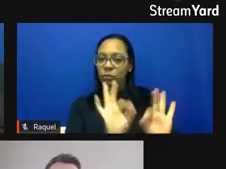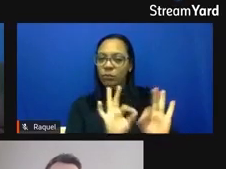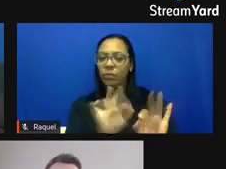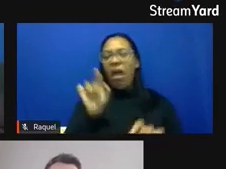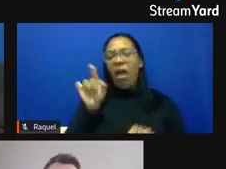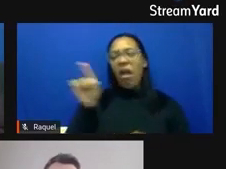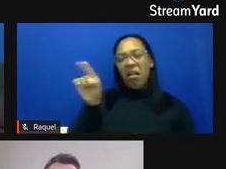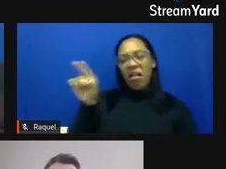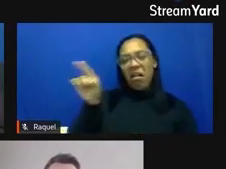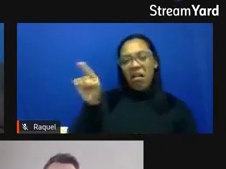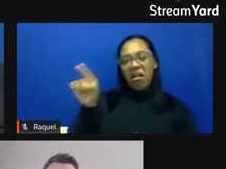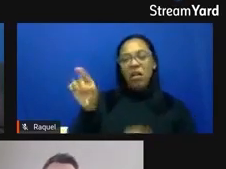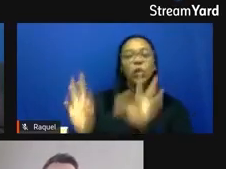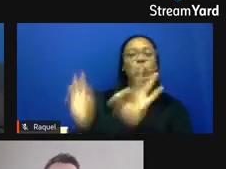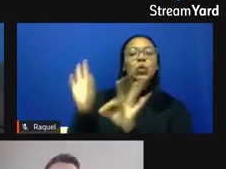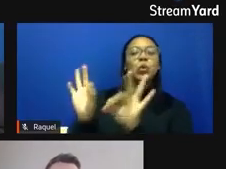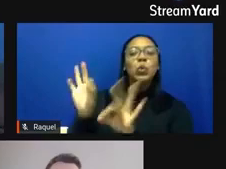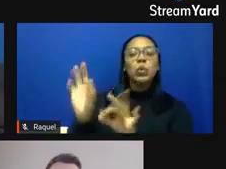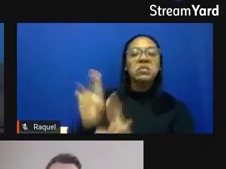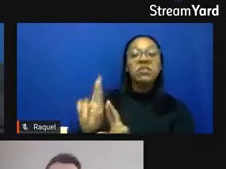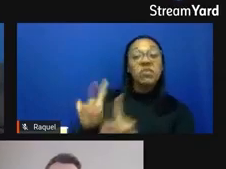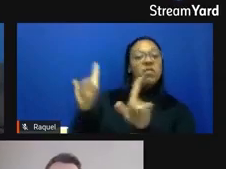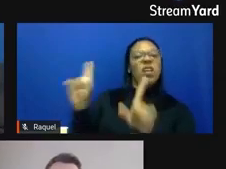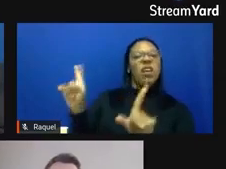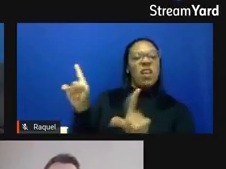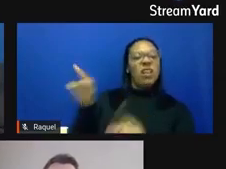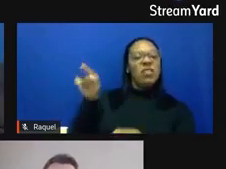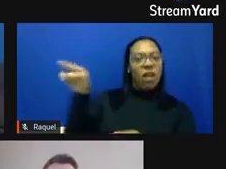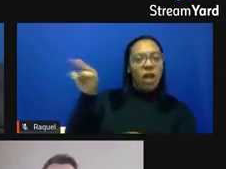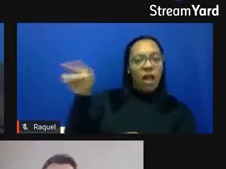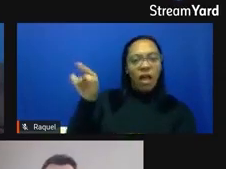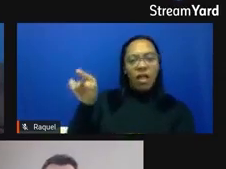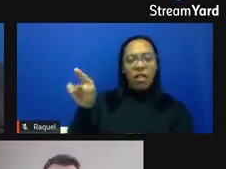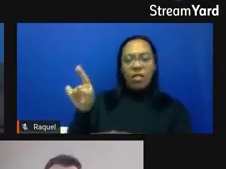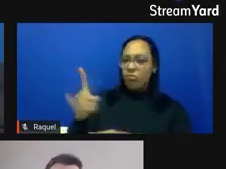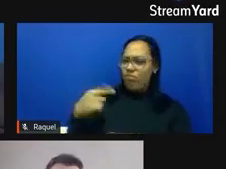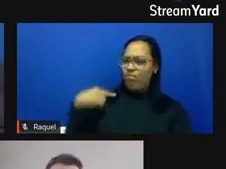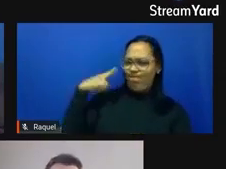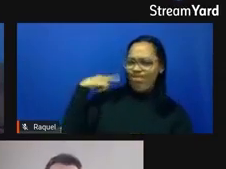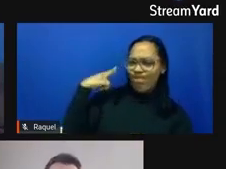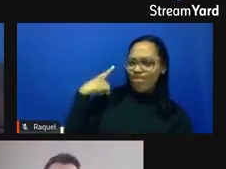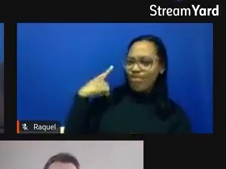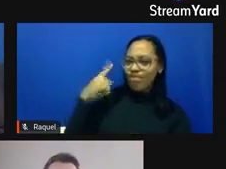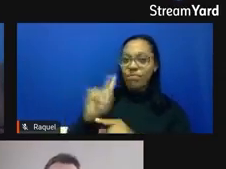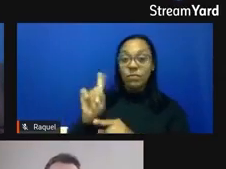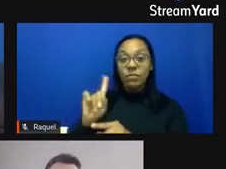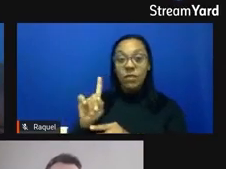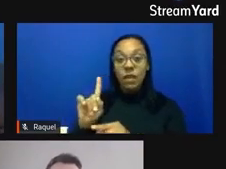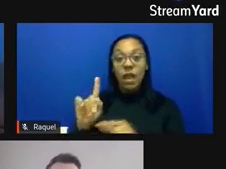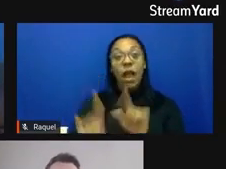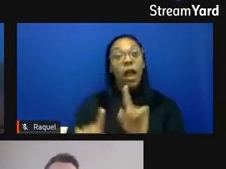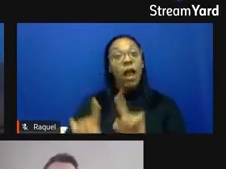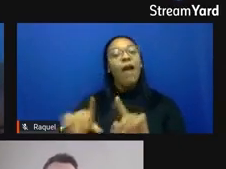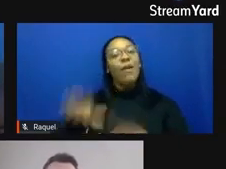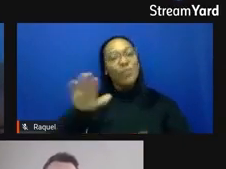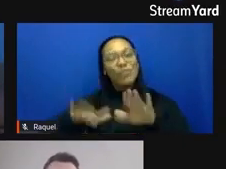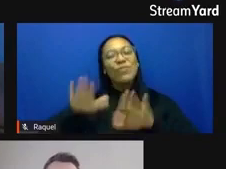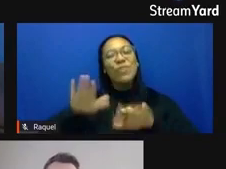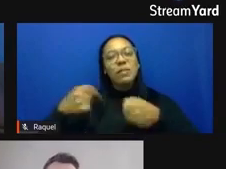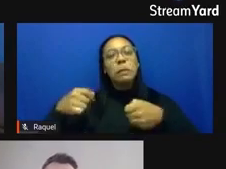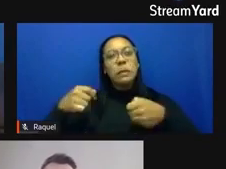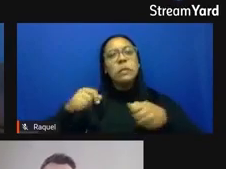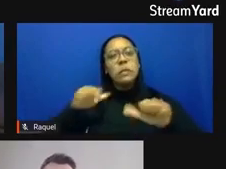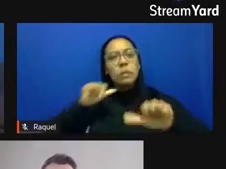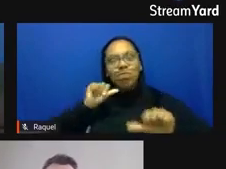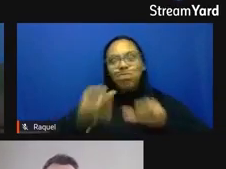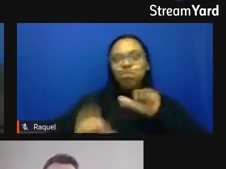juiz diferentão, né? Aquele juiz meio louco, meio doido. Às vezes é preciso ser maluco, doido, louco para fazer as